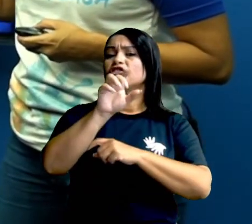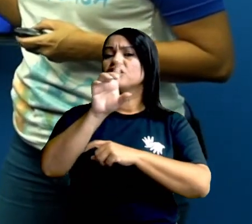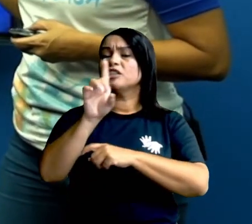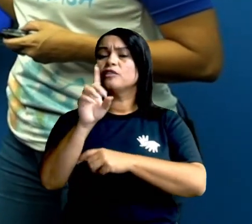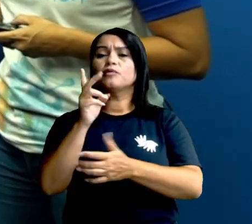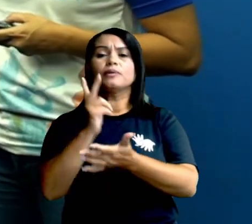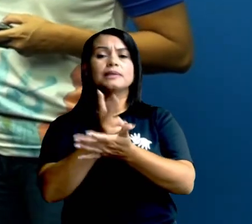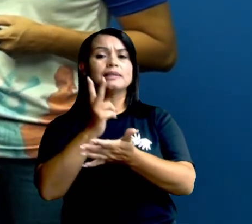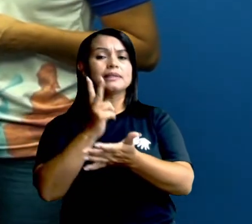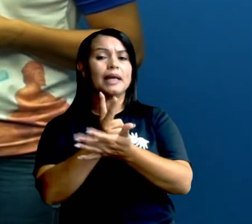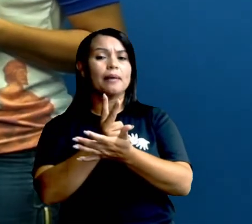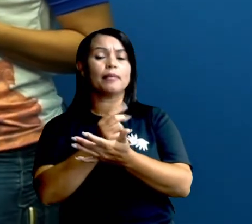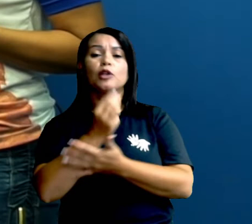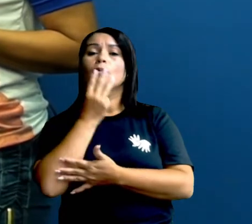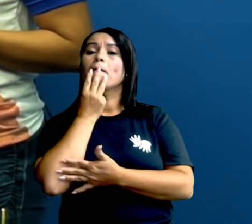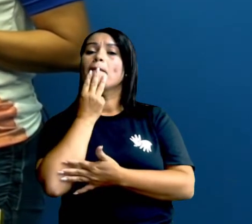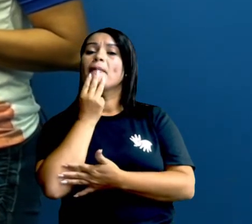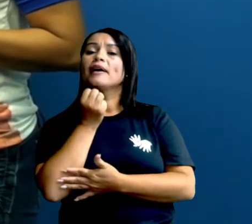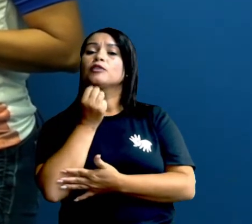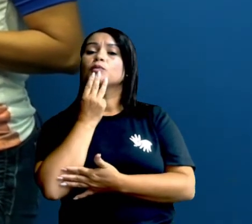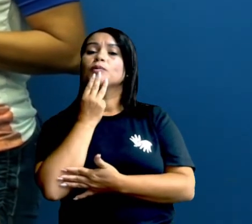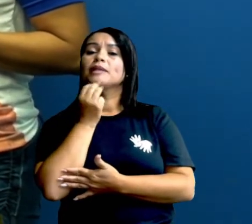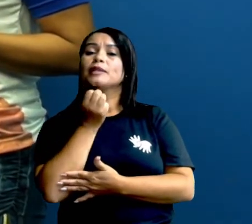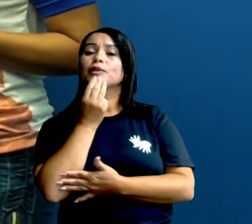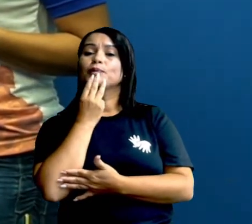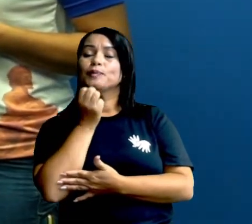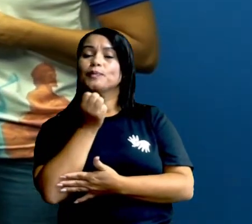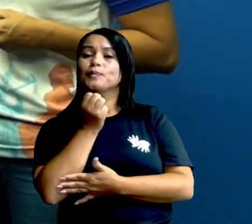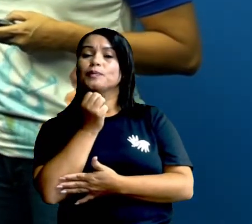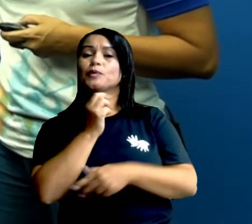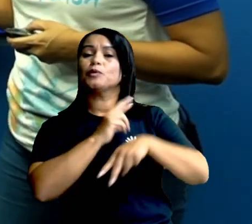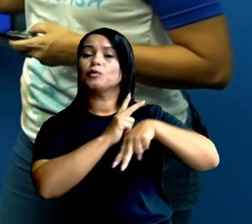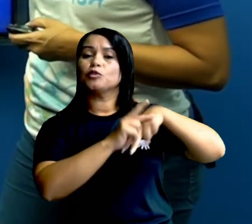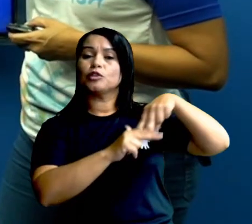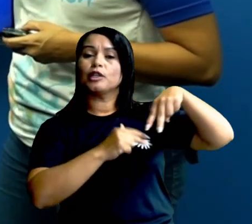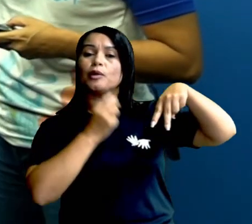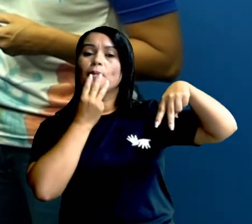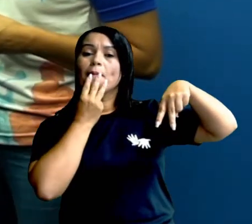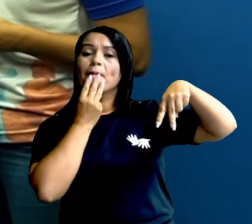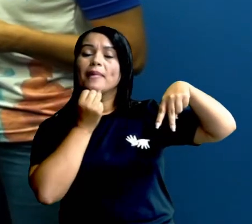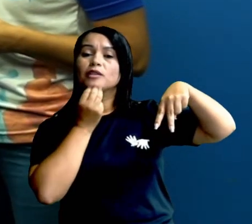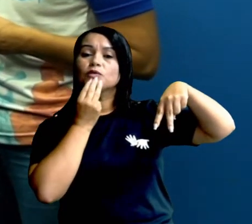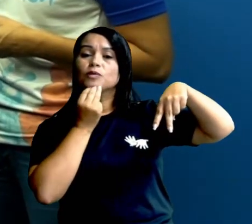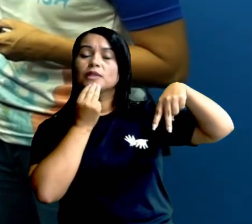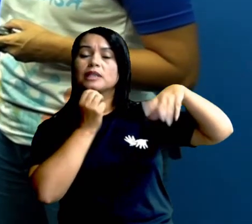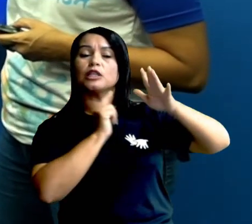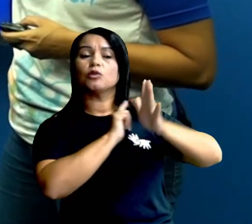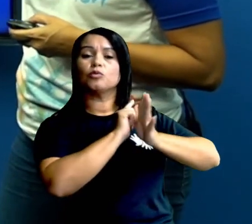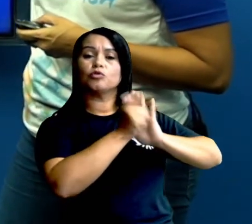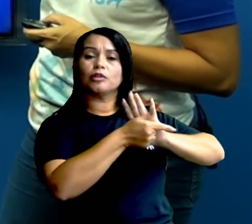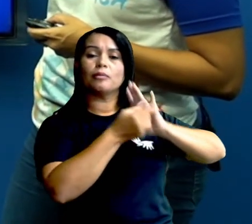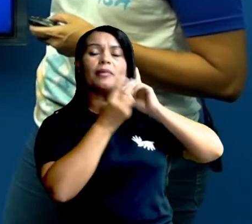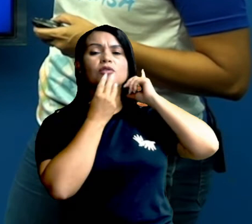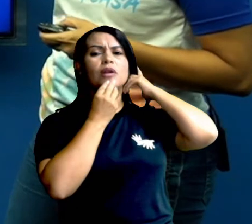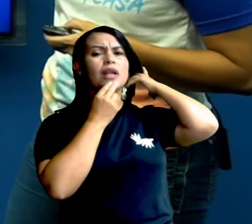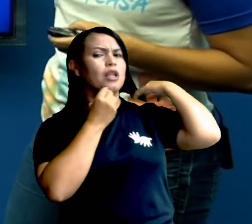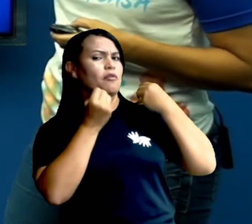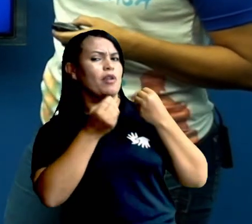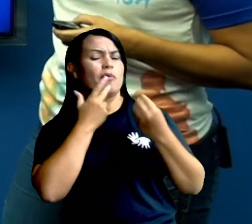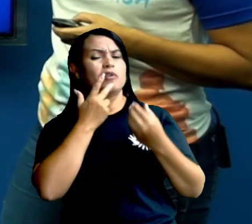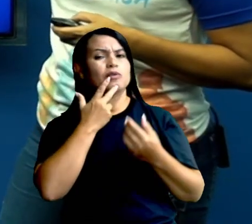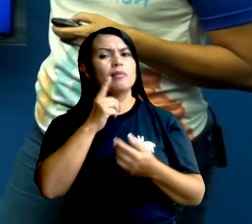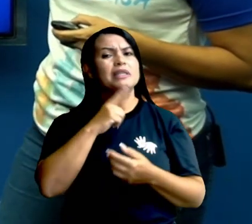ficar sempre no gênero masculino, tá certo? Porque vocês podem dizer, mas professora, aqui tem macaca, aqui tem